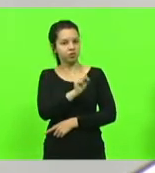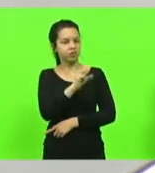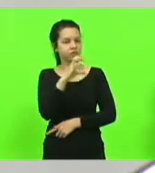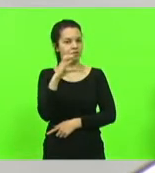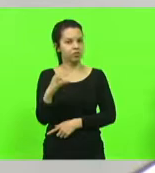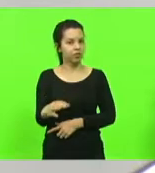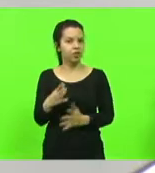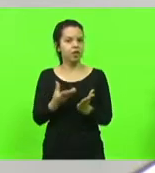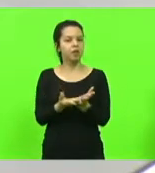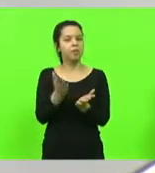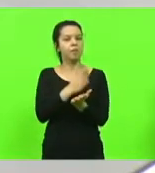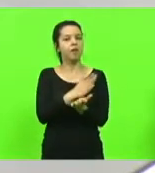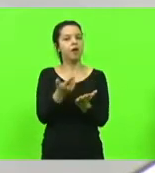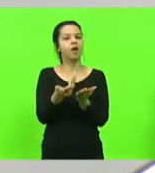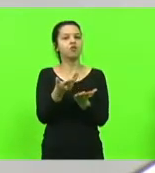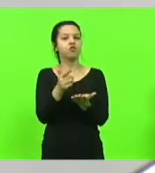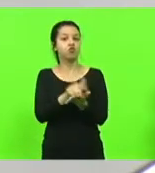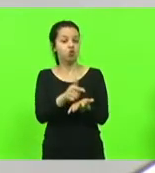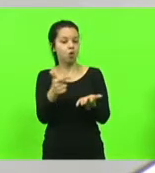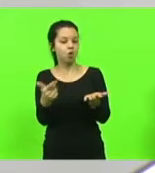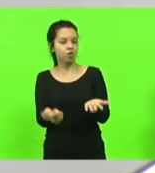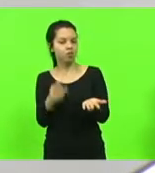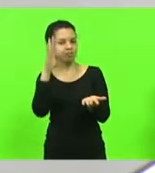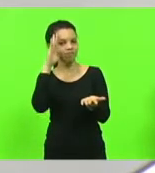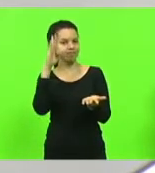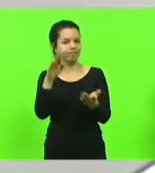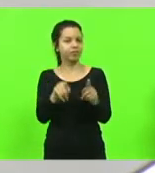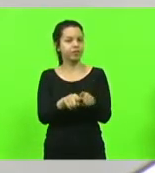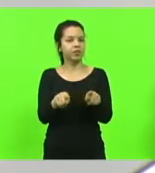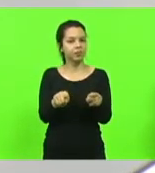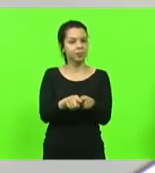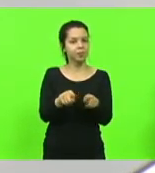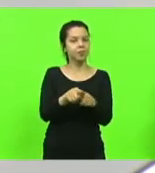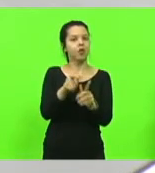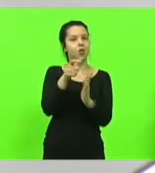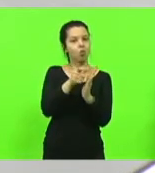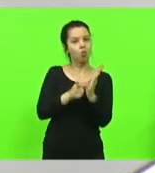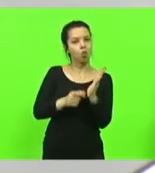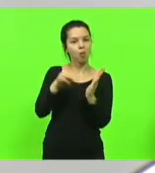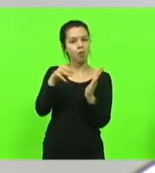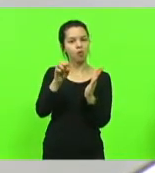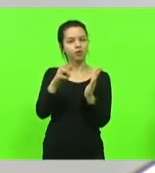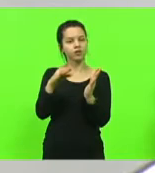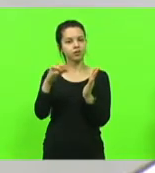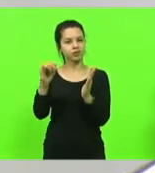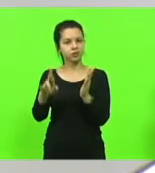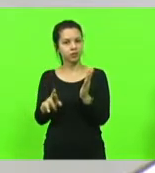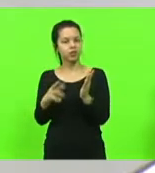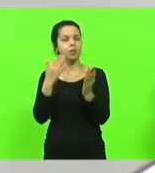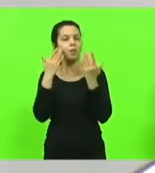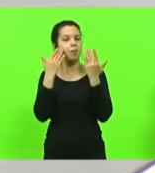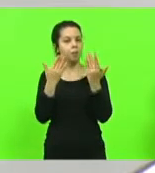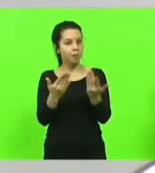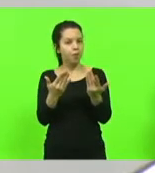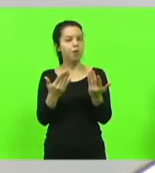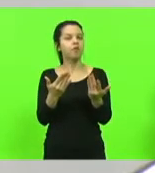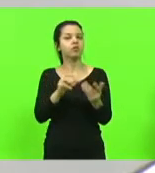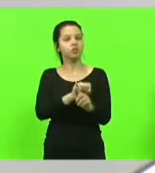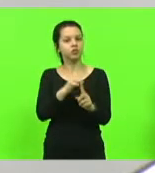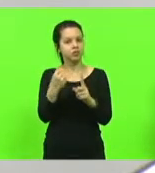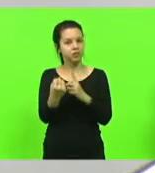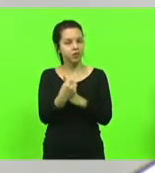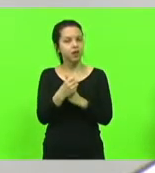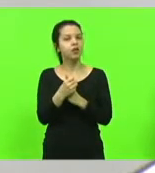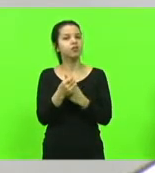páginas dos principais jornais, como na coluna do Moacir Pereira, comprova que a sociedade anseia, sim, por leis